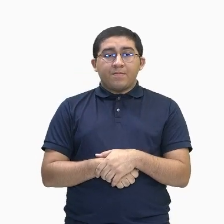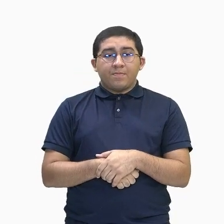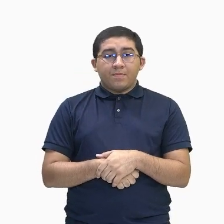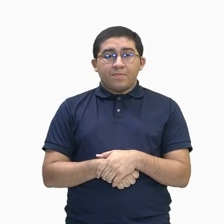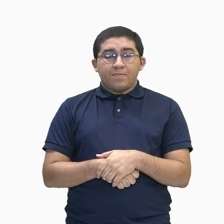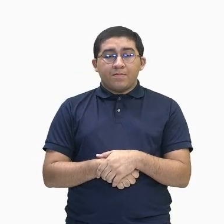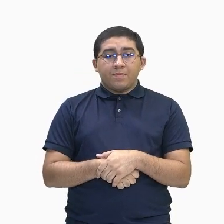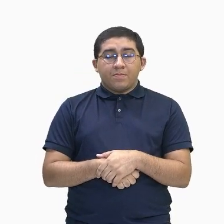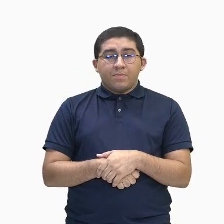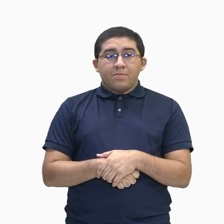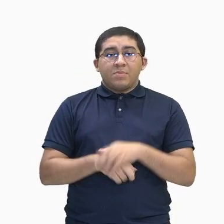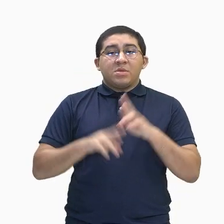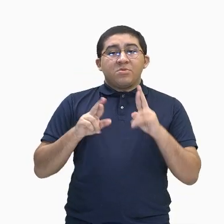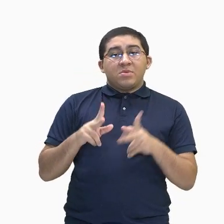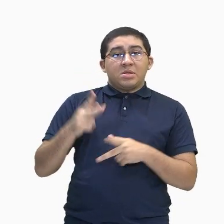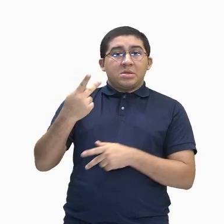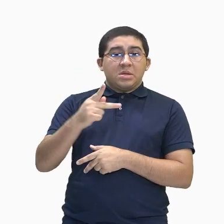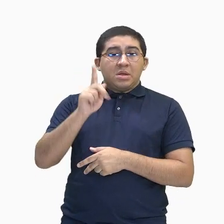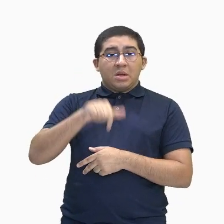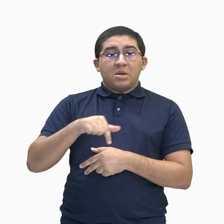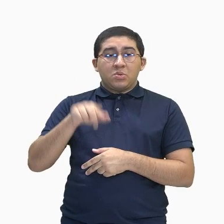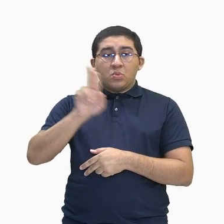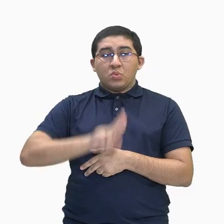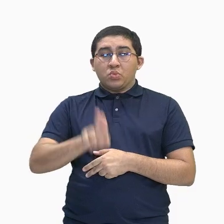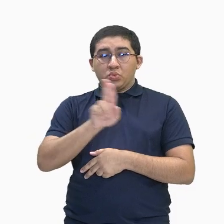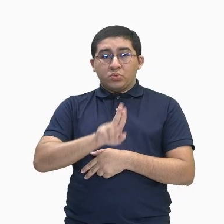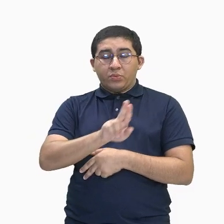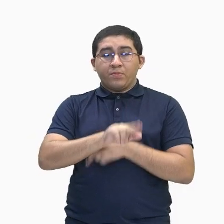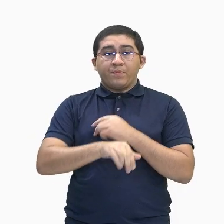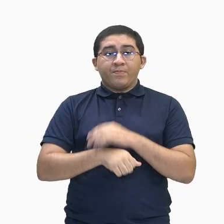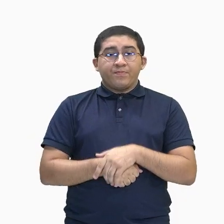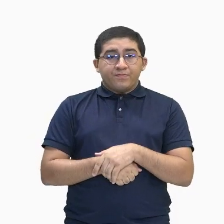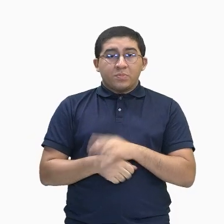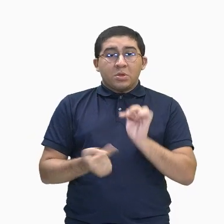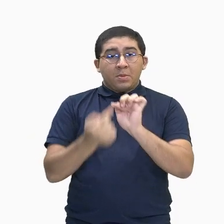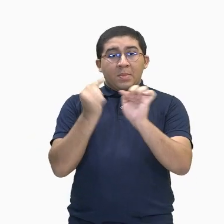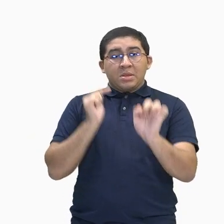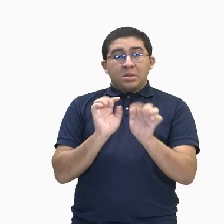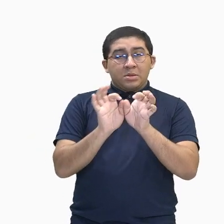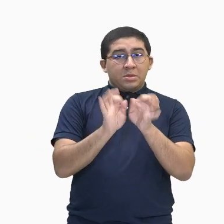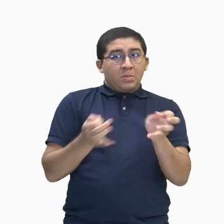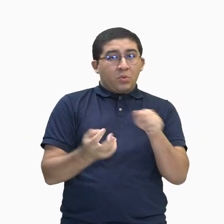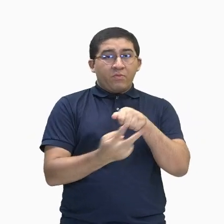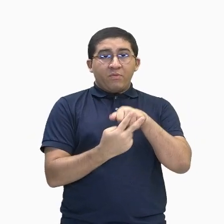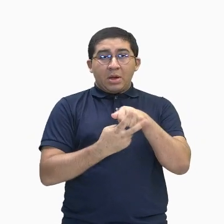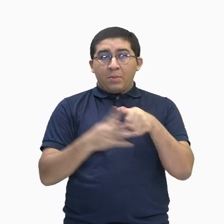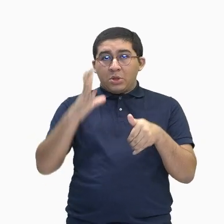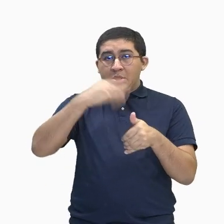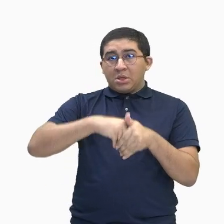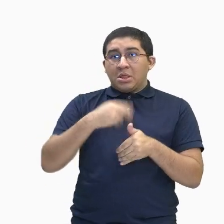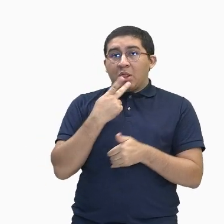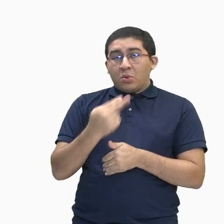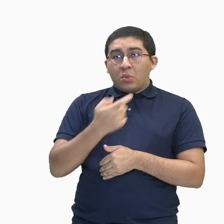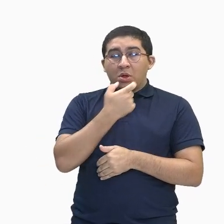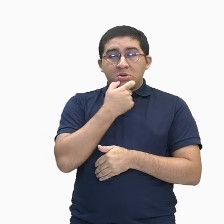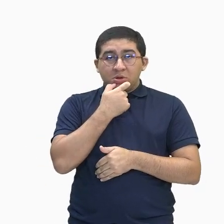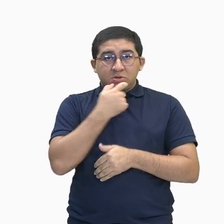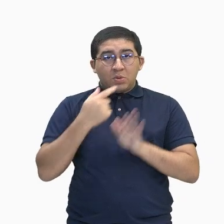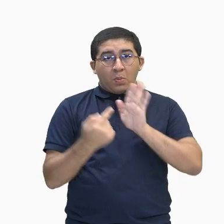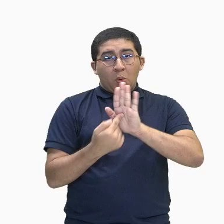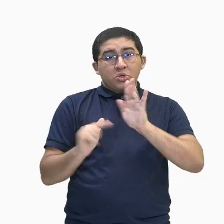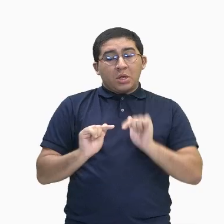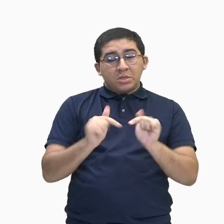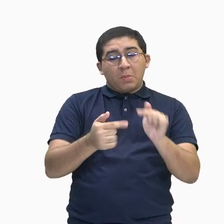past continuous está no uso deles. Então, o passado simples dos verbos em inglês, eles indicam ações passadas que já